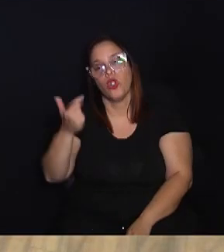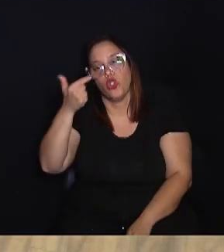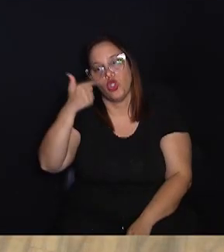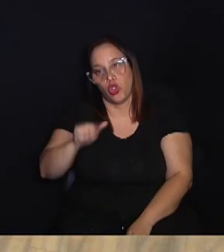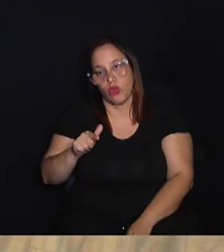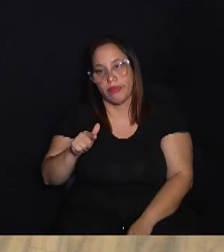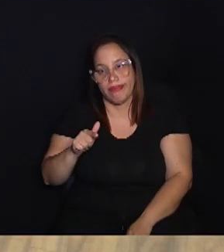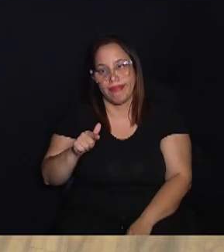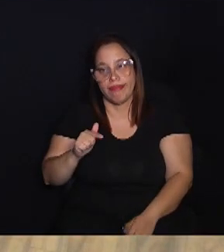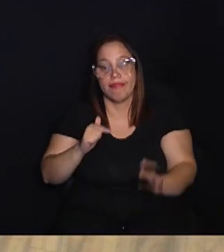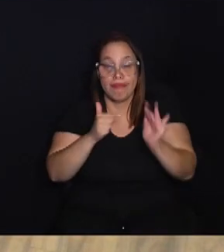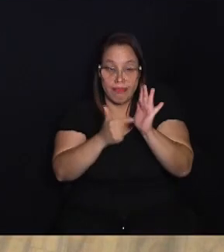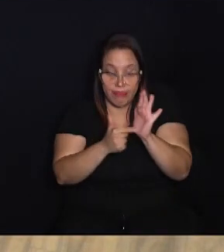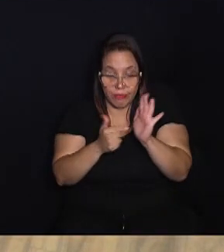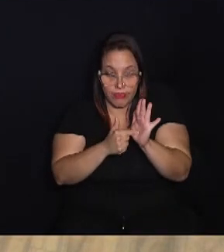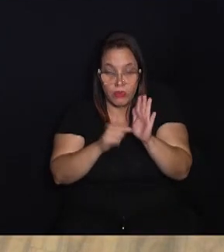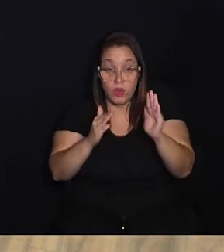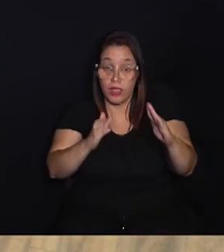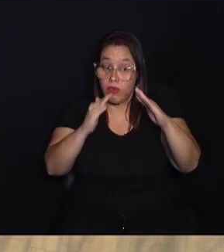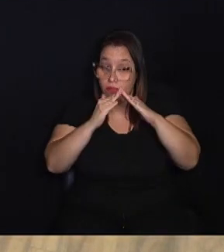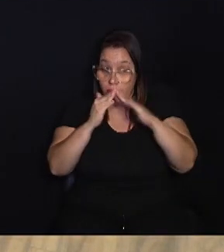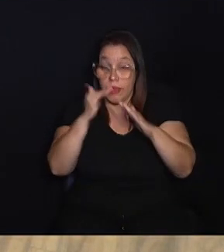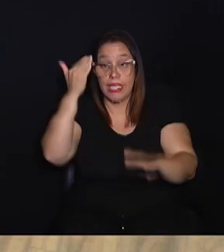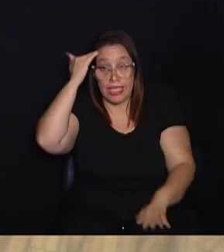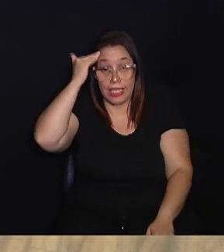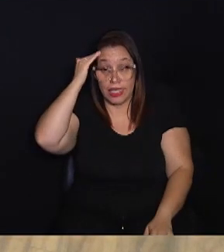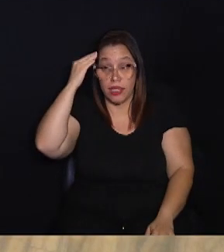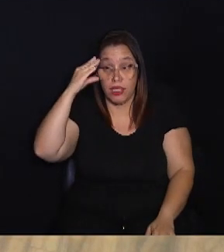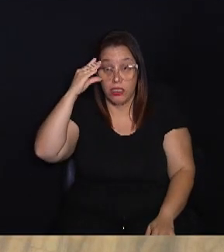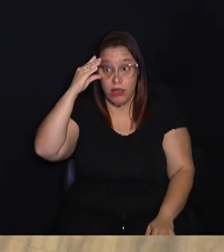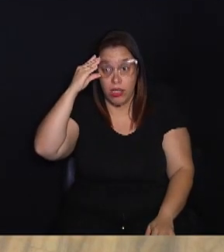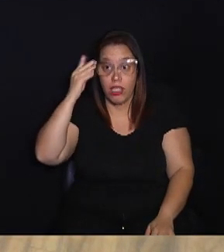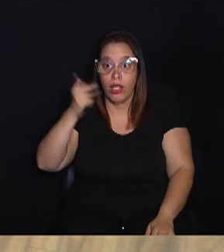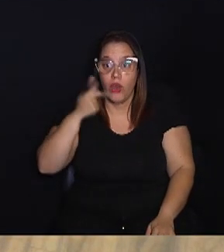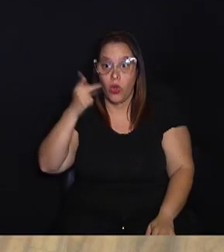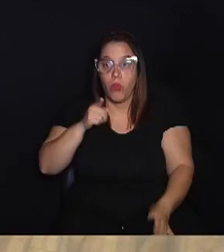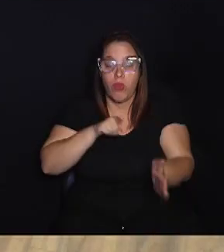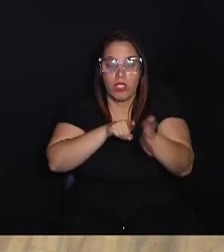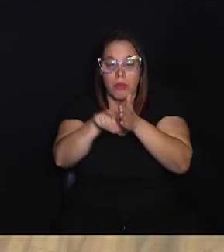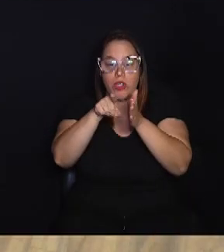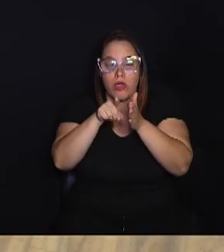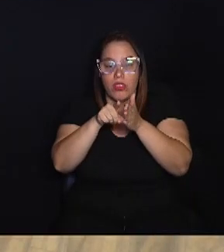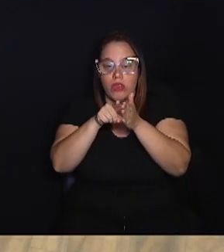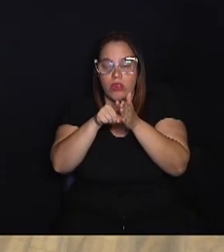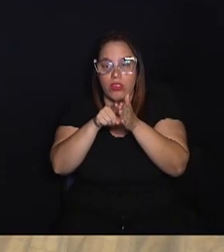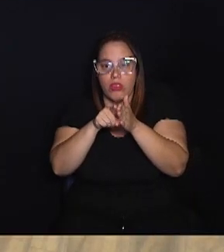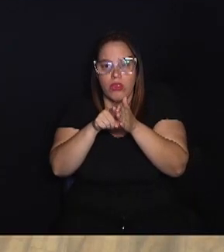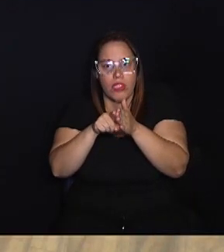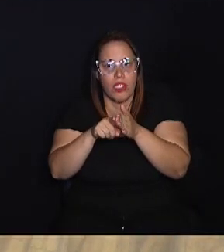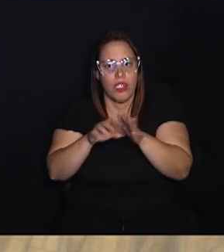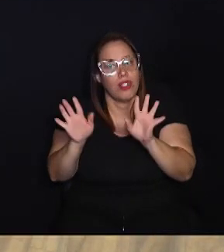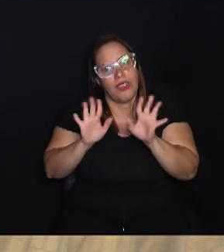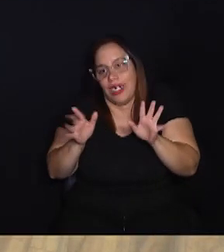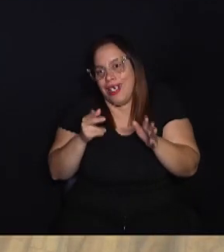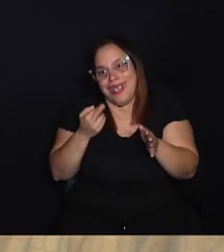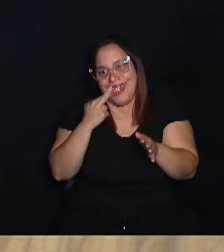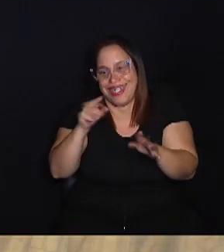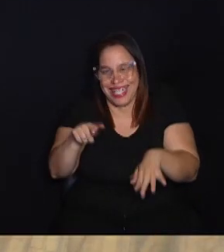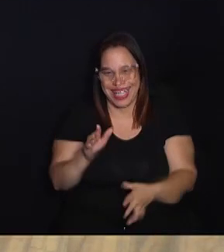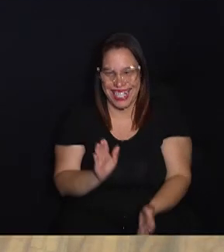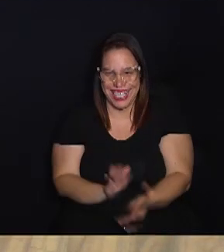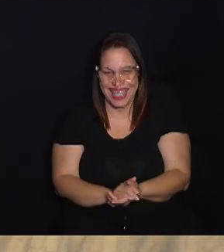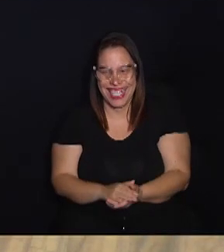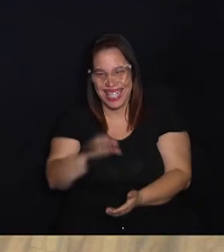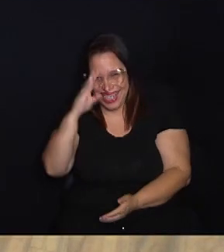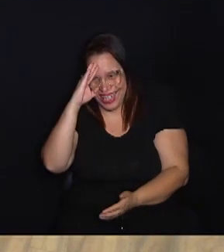algumas evidências para o pessoal de casa entender. Eu faço uma pergunta, claro que ninguém vai me responder aqui, mas eu tenho